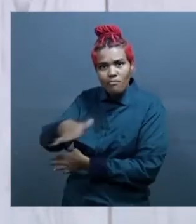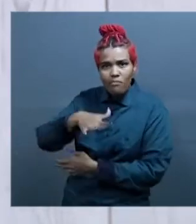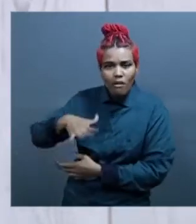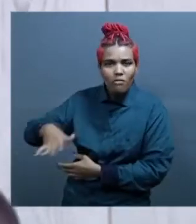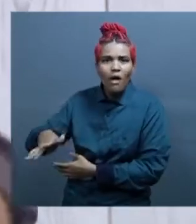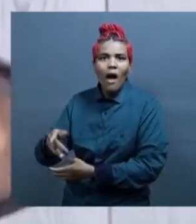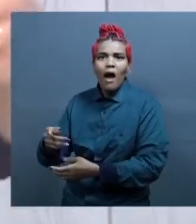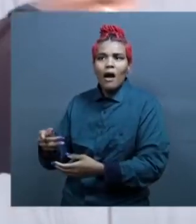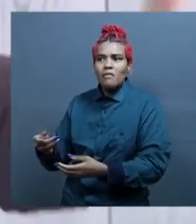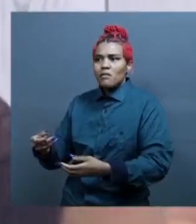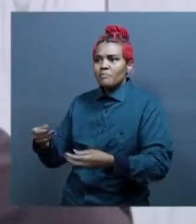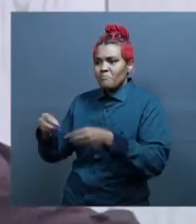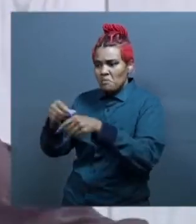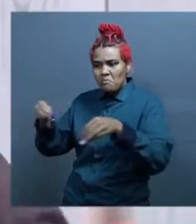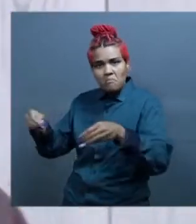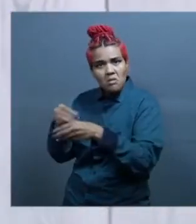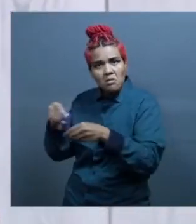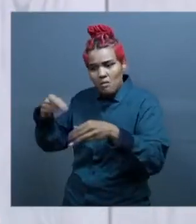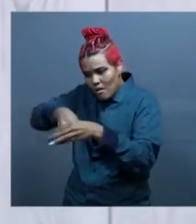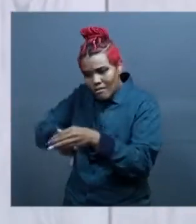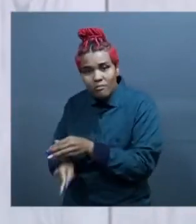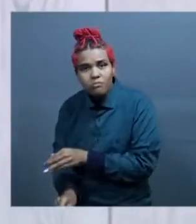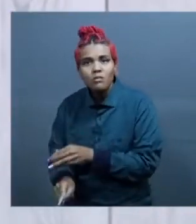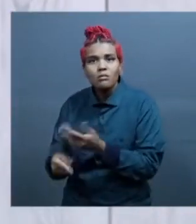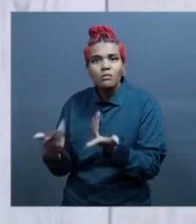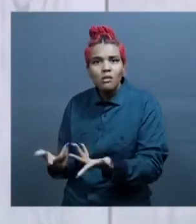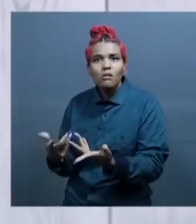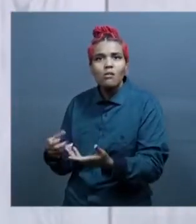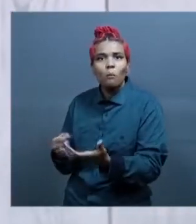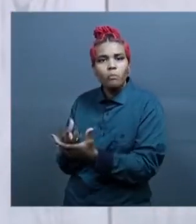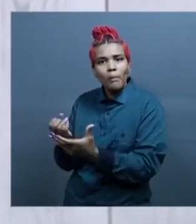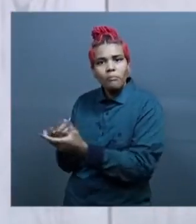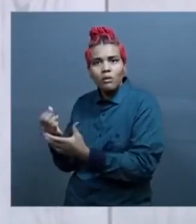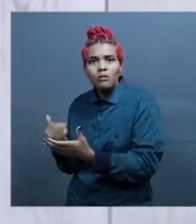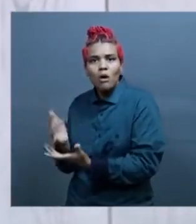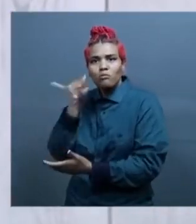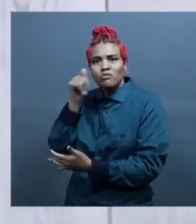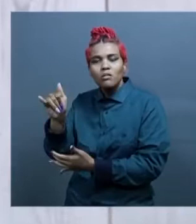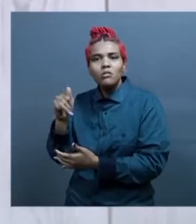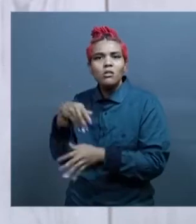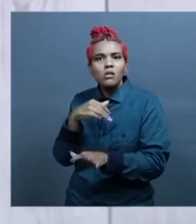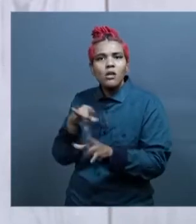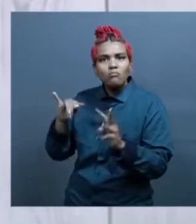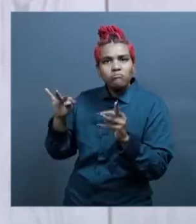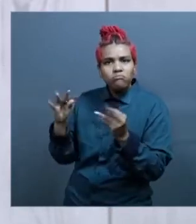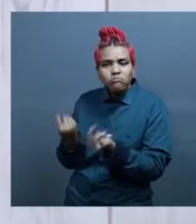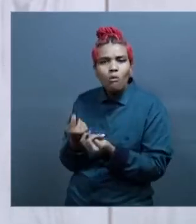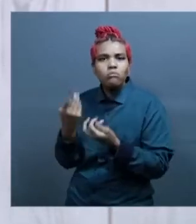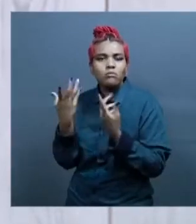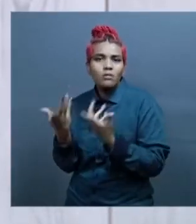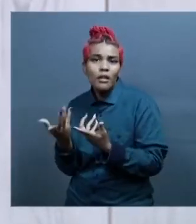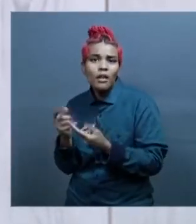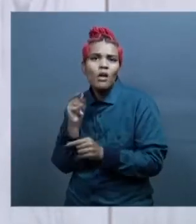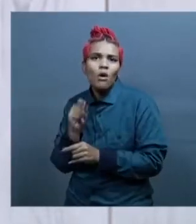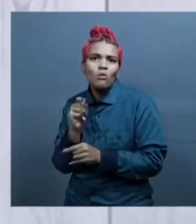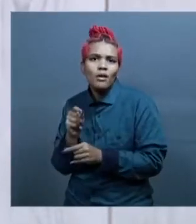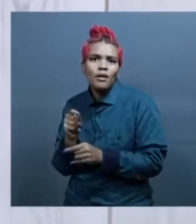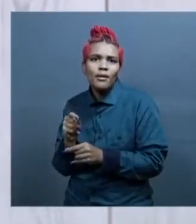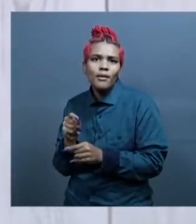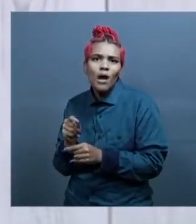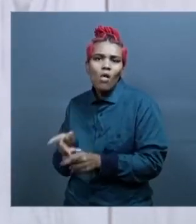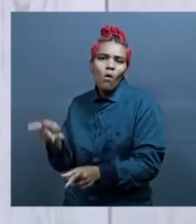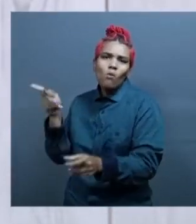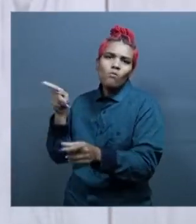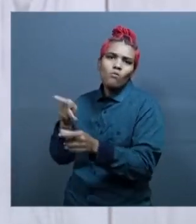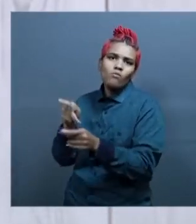mineração maior da produção de energia e sempre baseado num modelo que é ainda um modelo baseado no combustível fóssil sobretudo